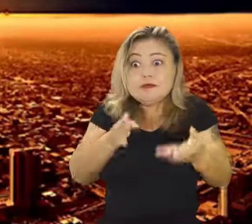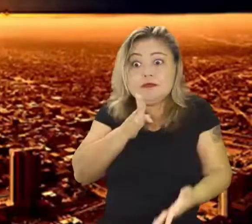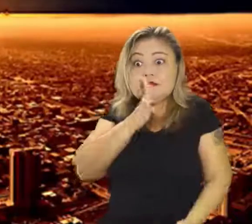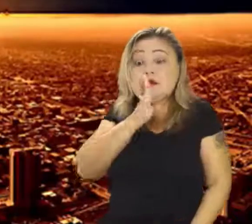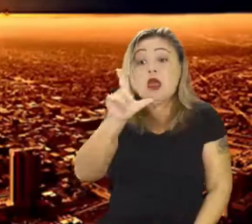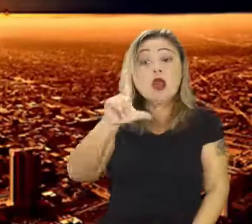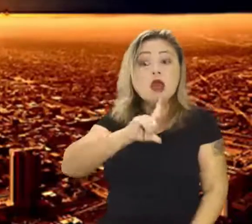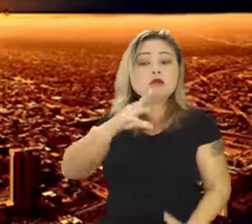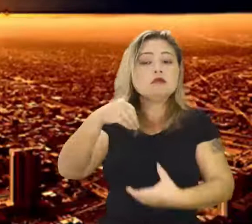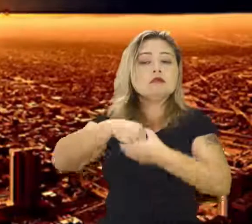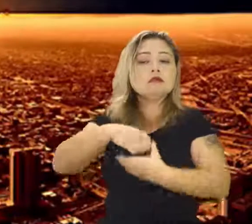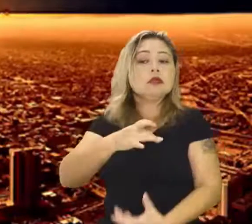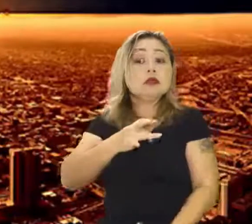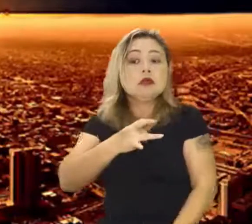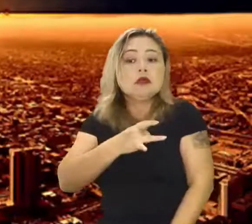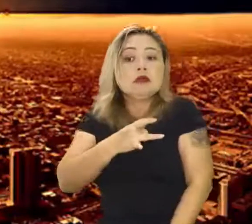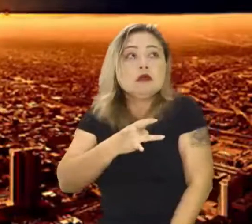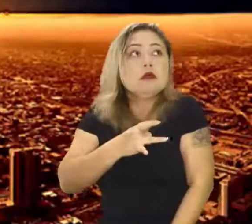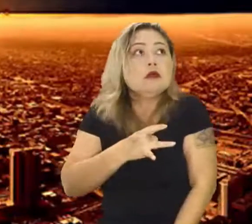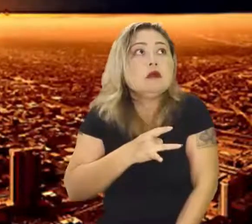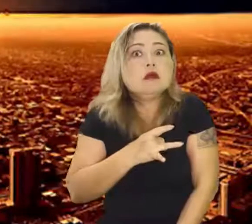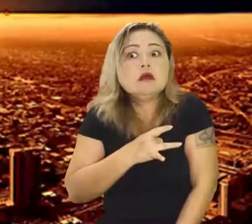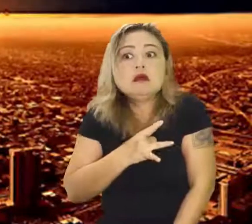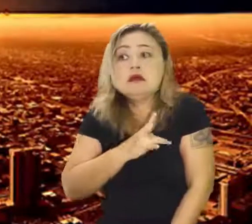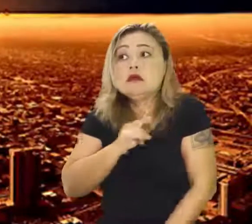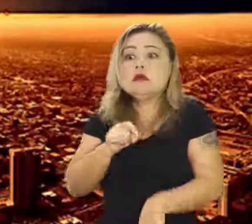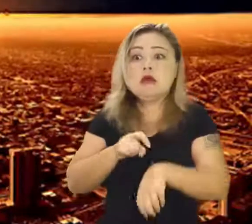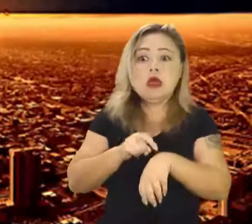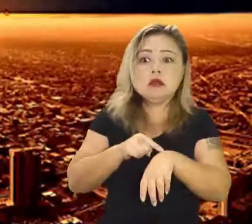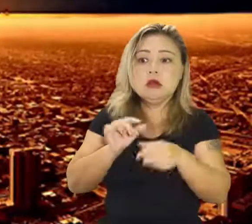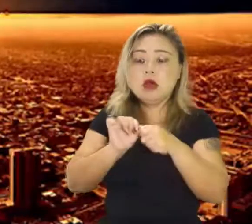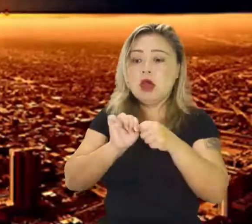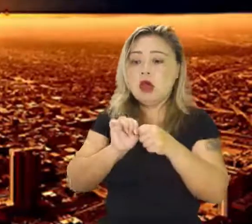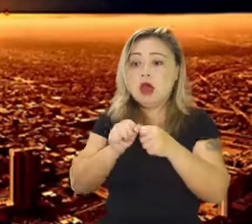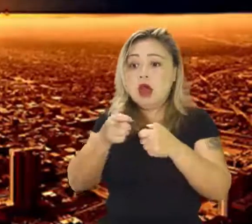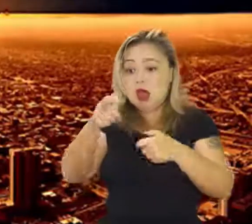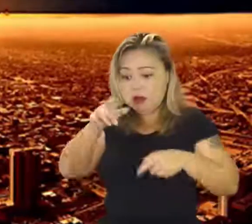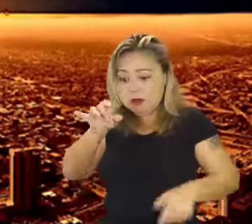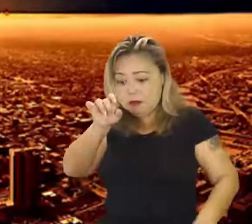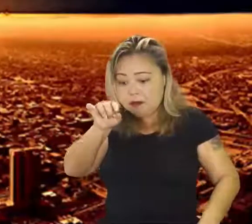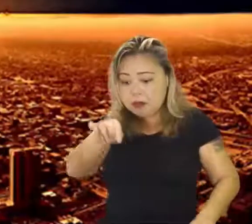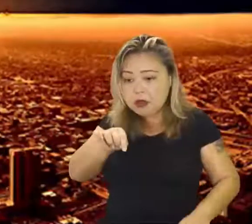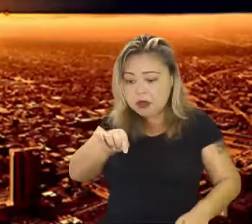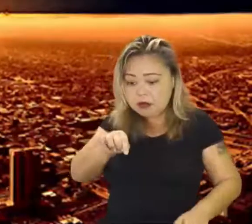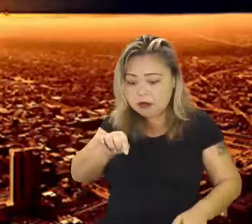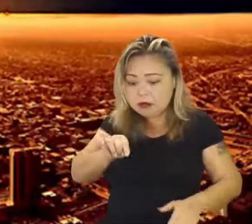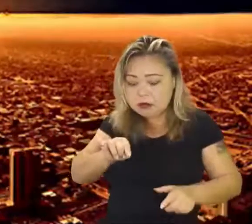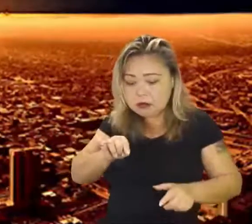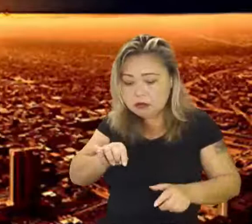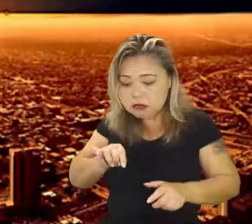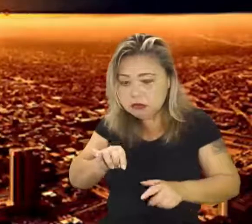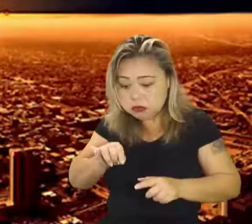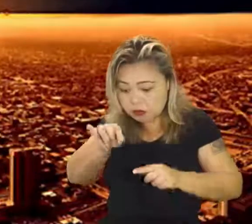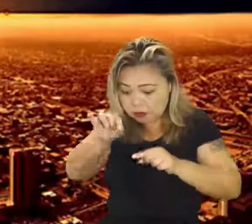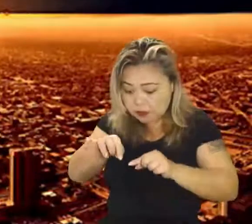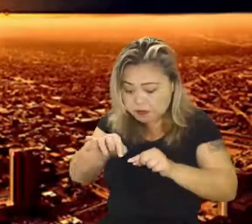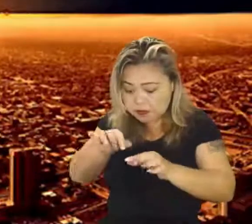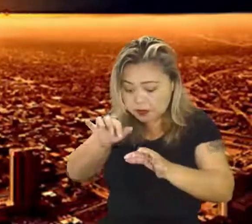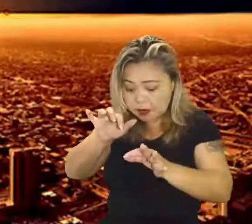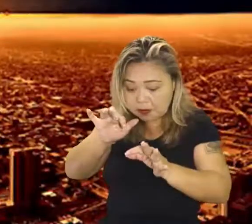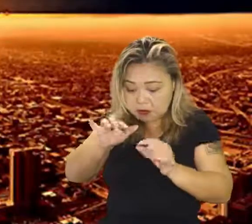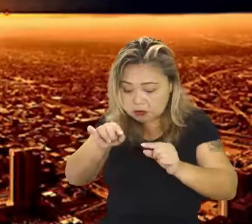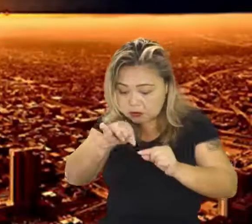medo de, em um determinado momento, alguém apertar o botão e esse botão a